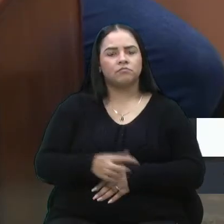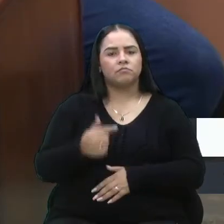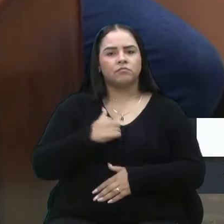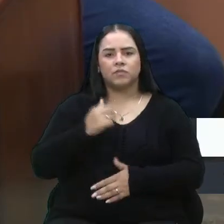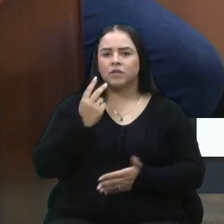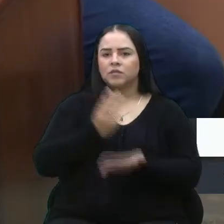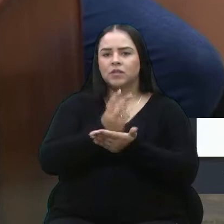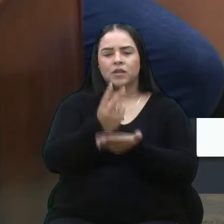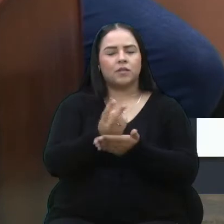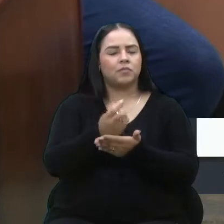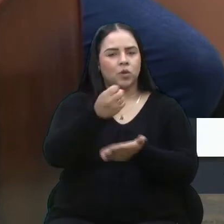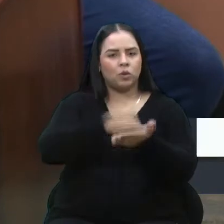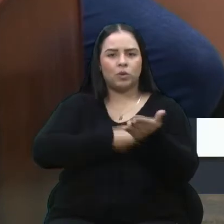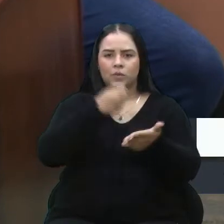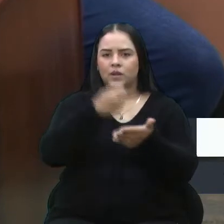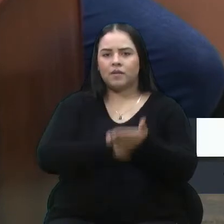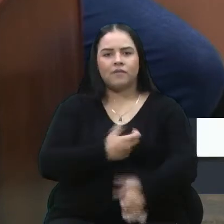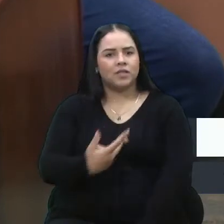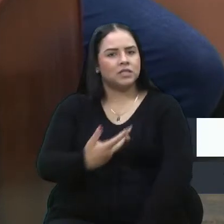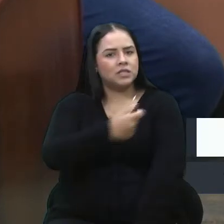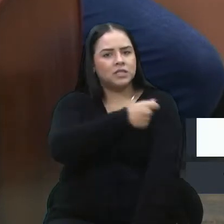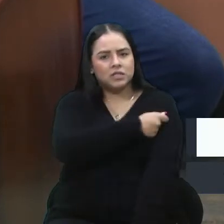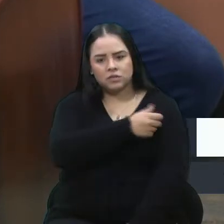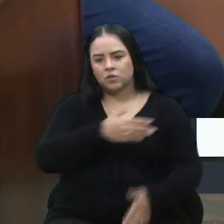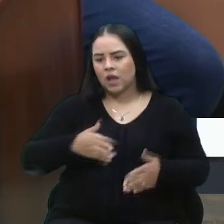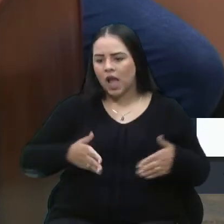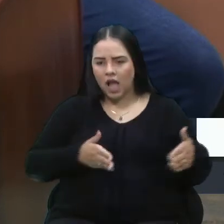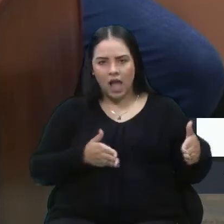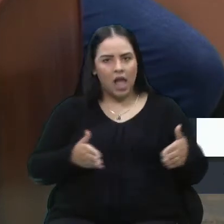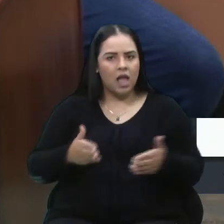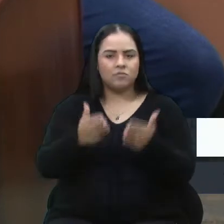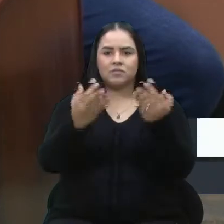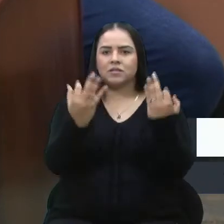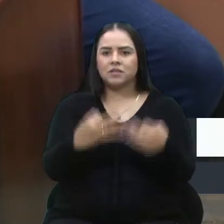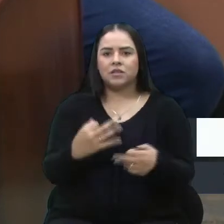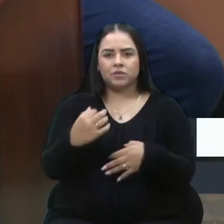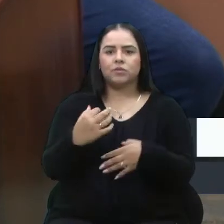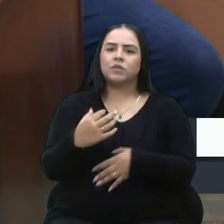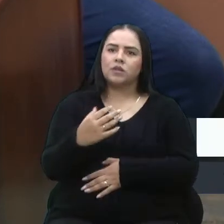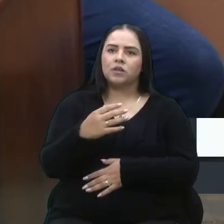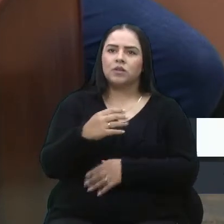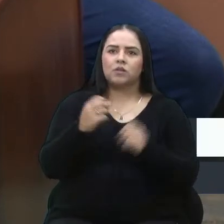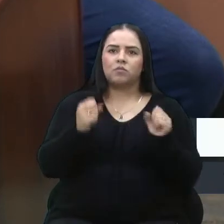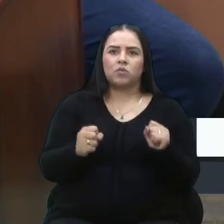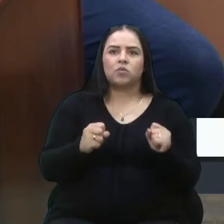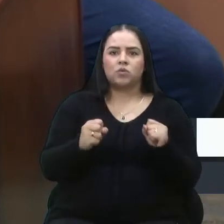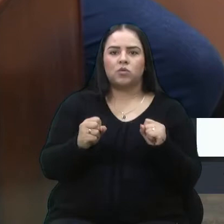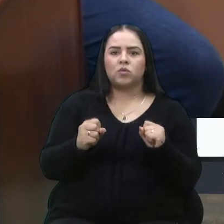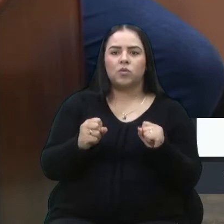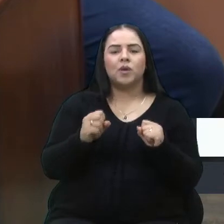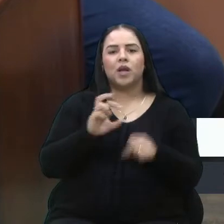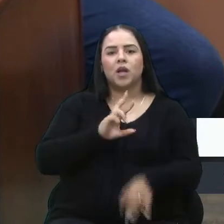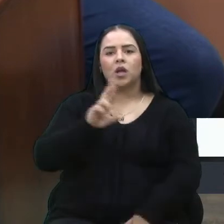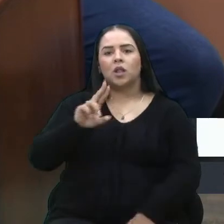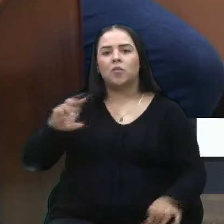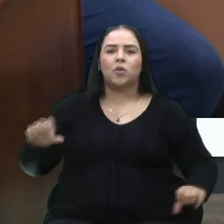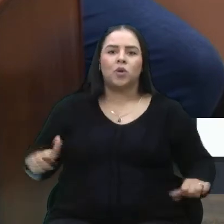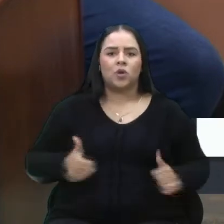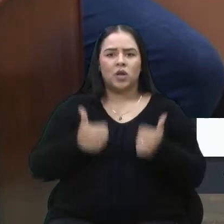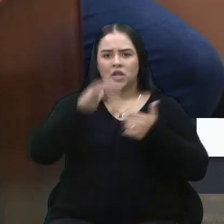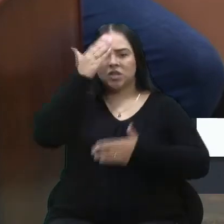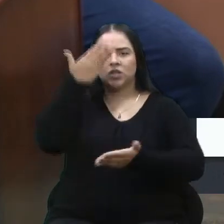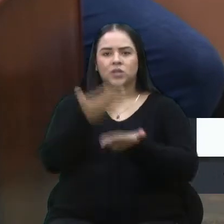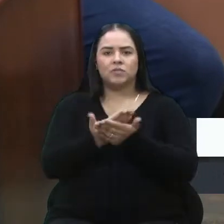defendi a vacina como o caminho sólido e queria dar resultado a acham que a máscara